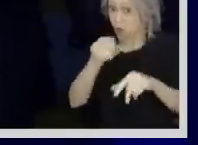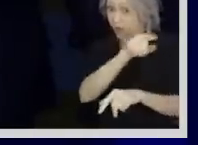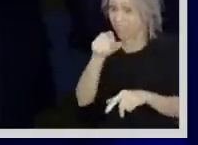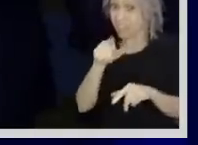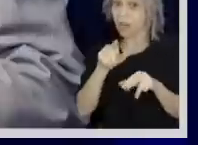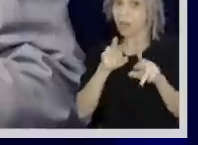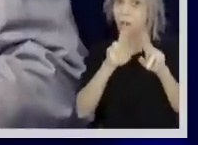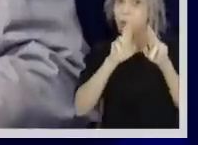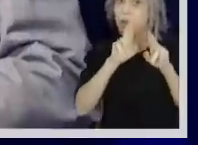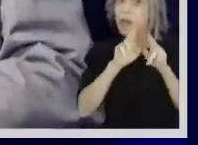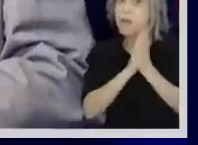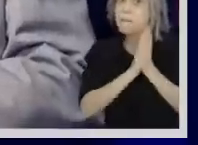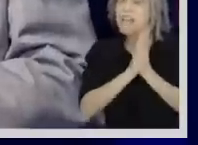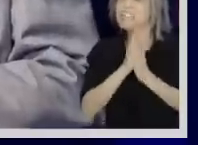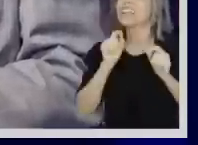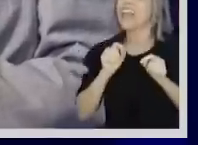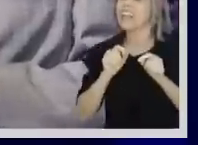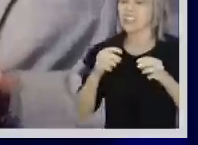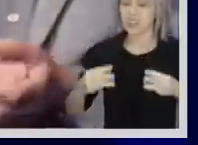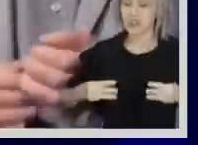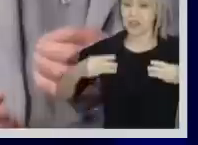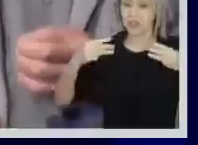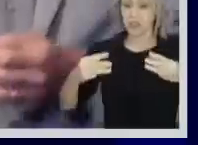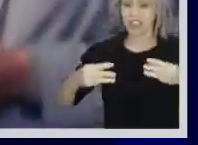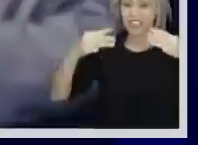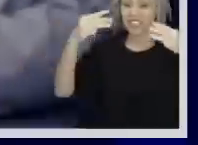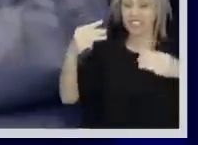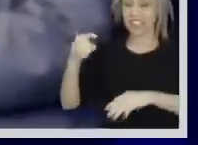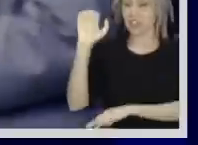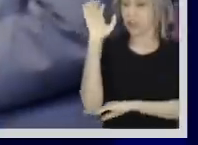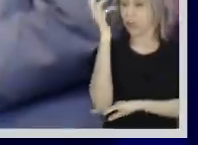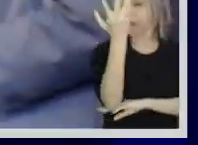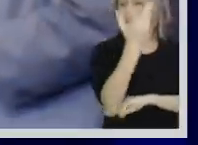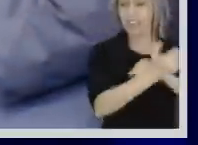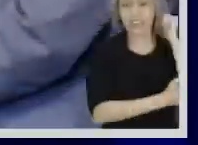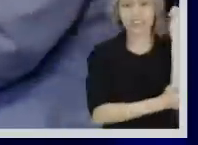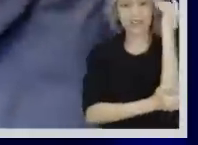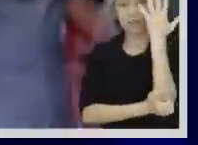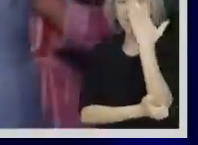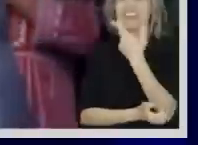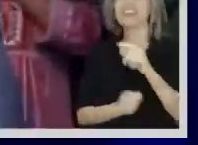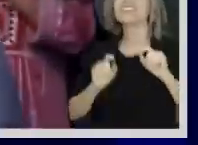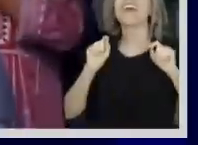futuro? Como você acha que vai lidar esse caso da Simone Tebet, principalmente do MDB? Como que eles ficam?